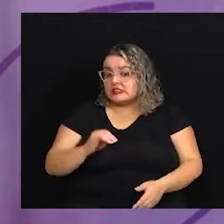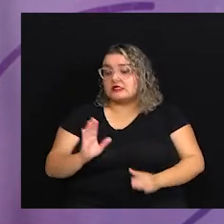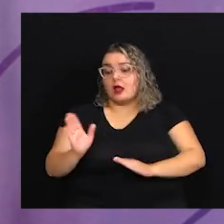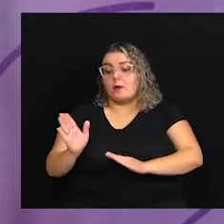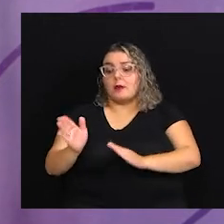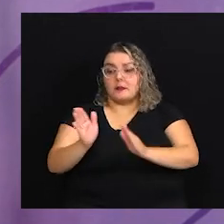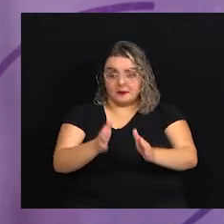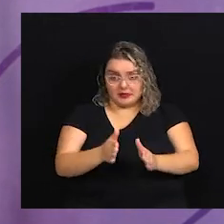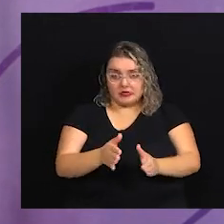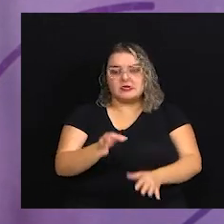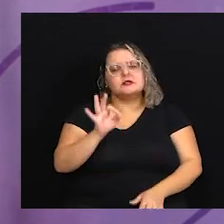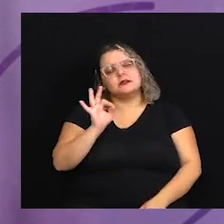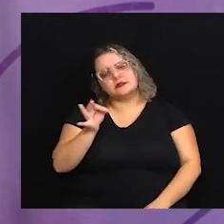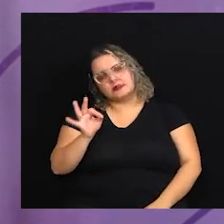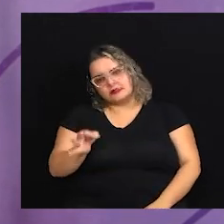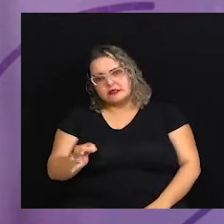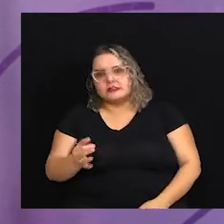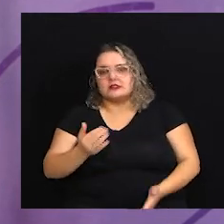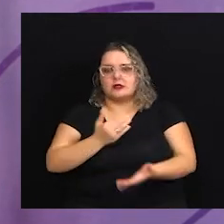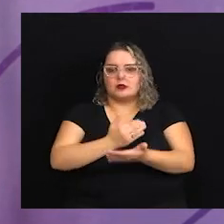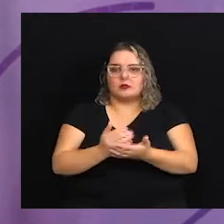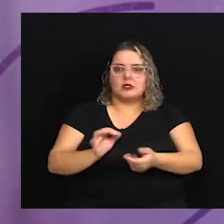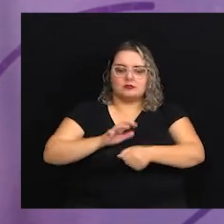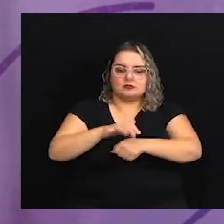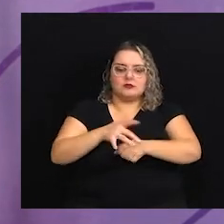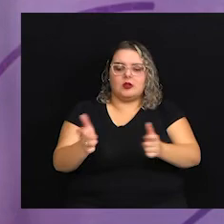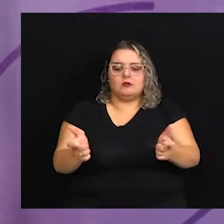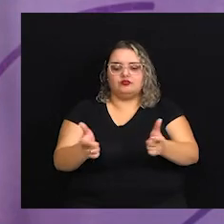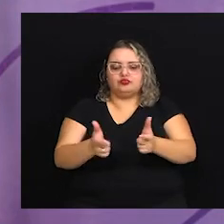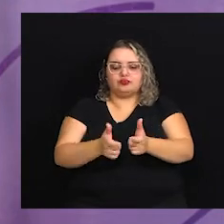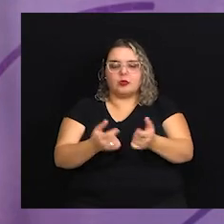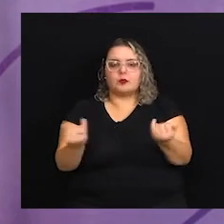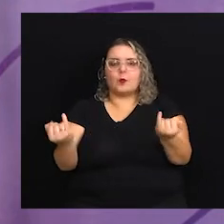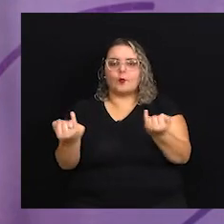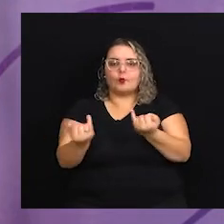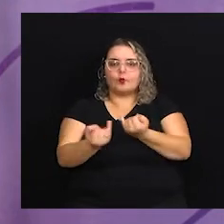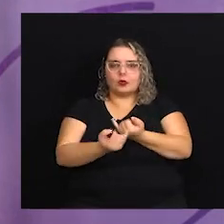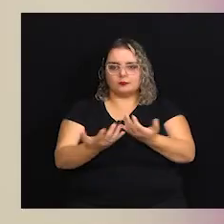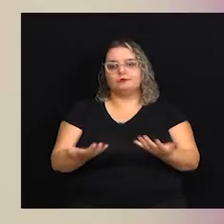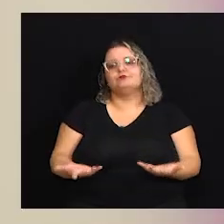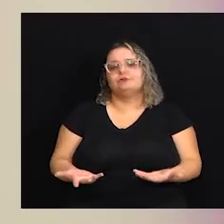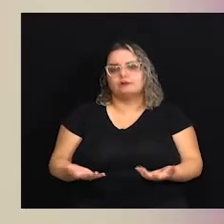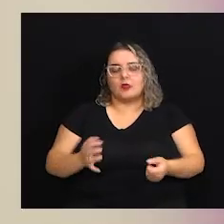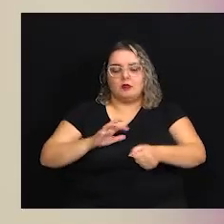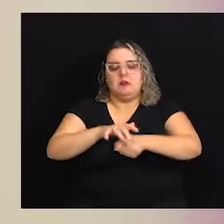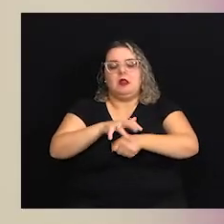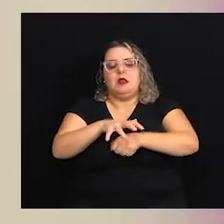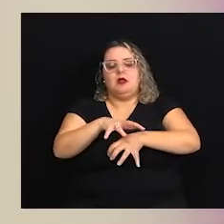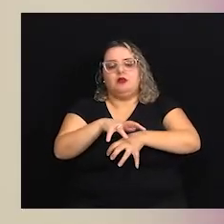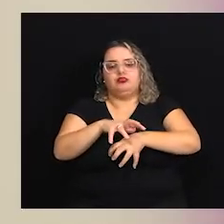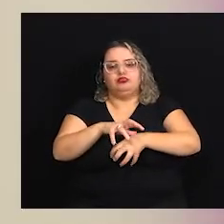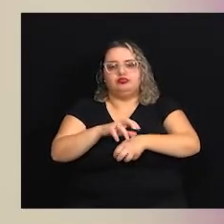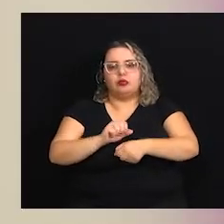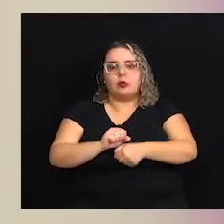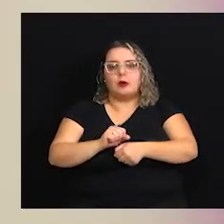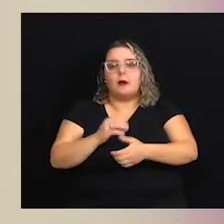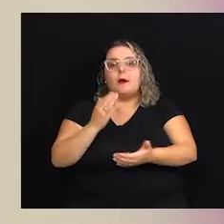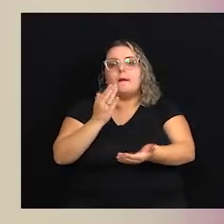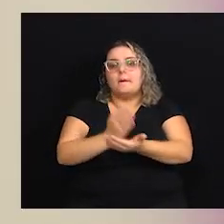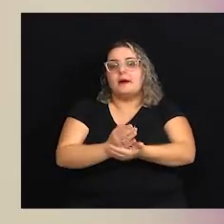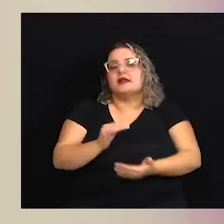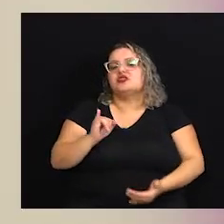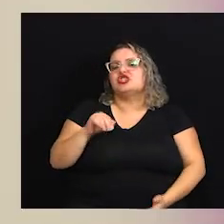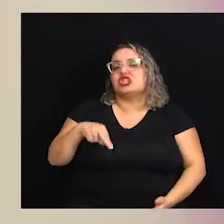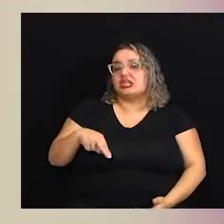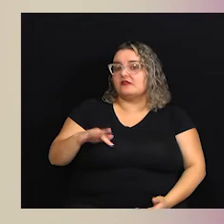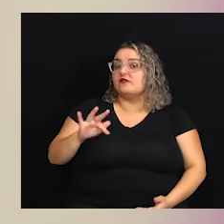alimentação, se ela seguir essa linha, com certeza ela começa a desinflamar e começa a emagrecer. Porque, como faz uma alta carga desses